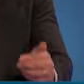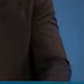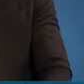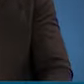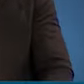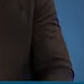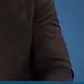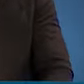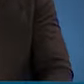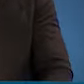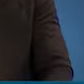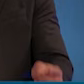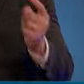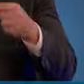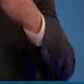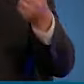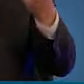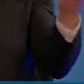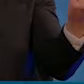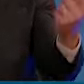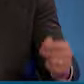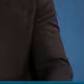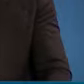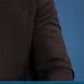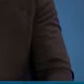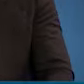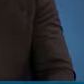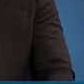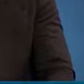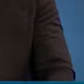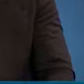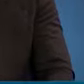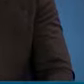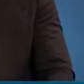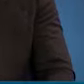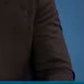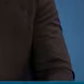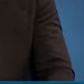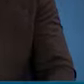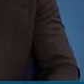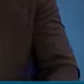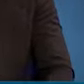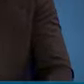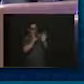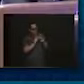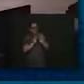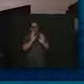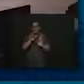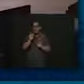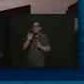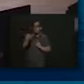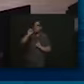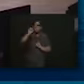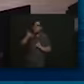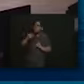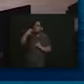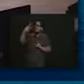o Tom tem subido o Tom contra o petista e subiu mais ainda nessa batina que deu ao Jornal O Estado de São Paulo